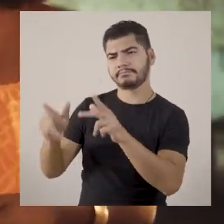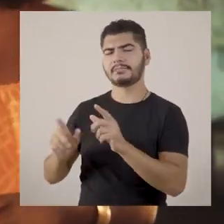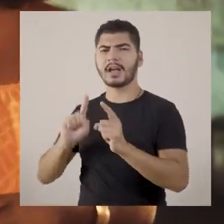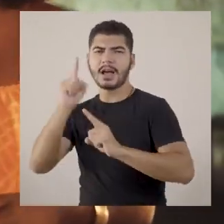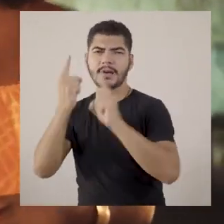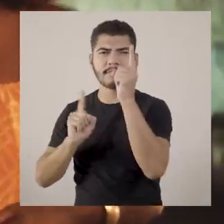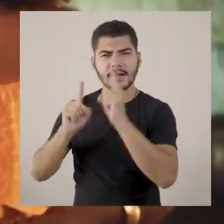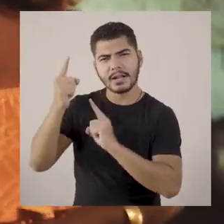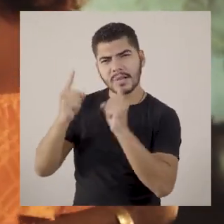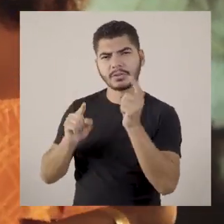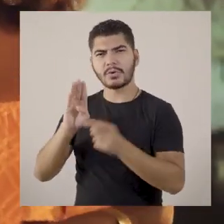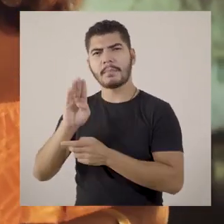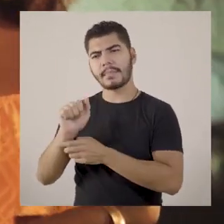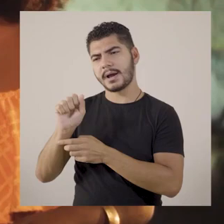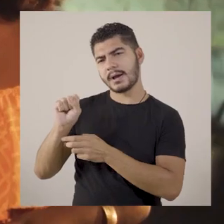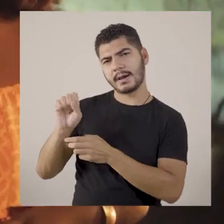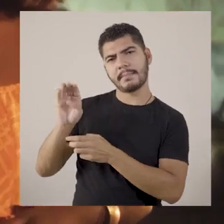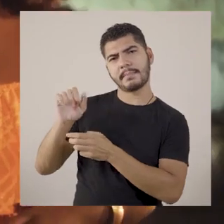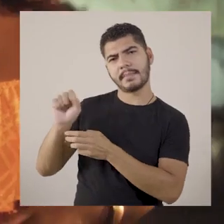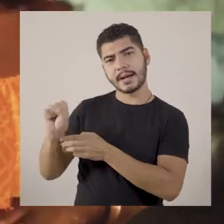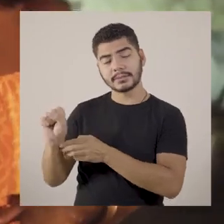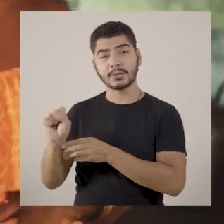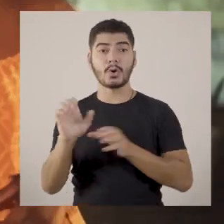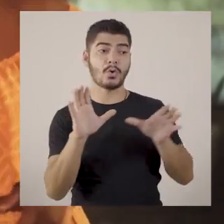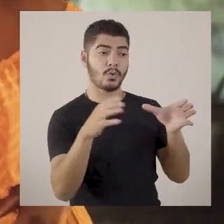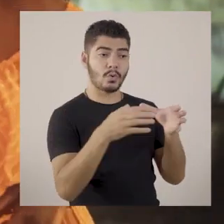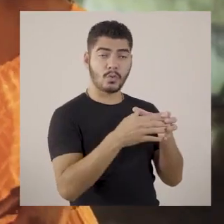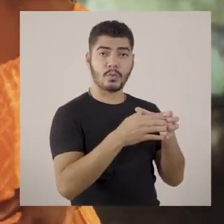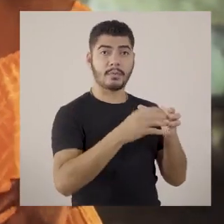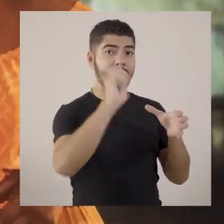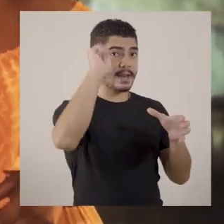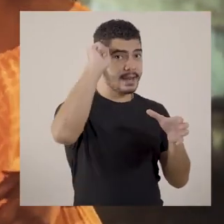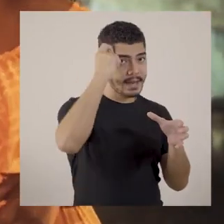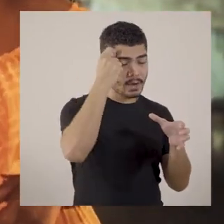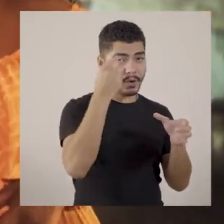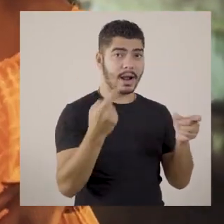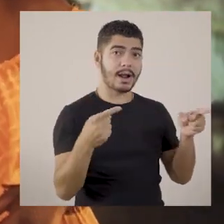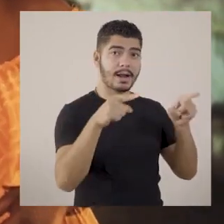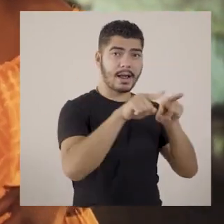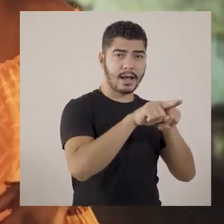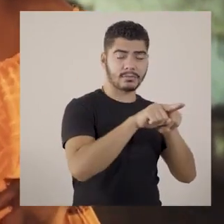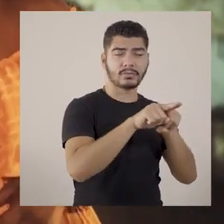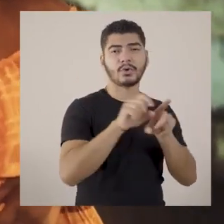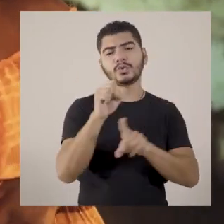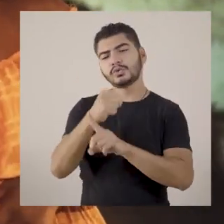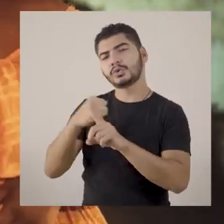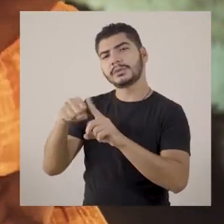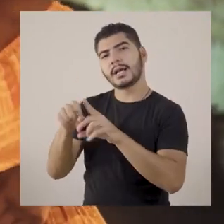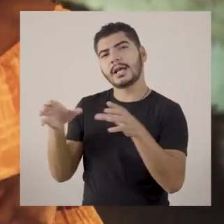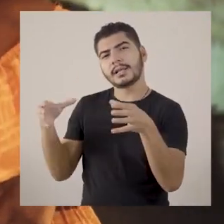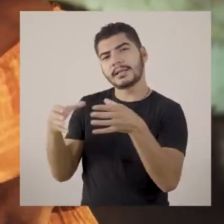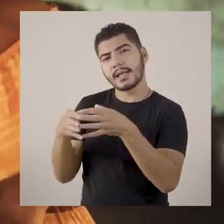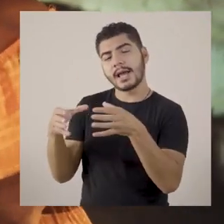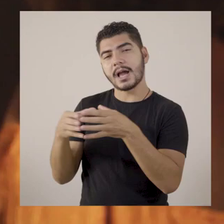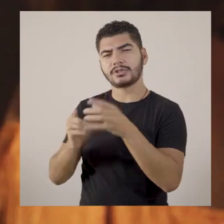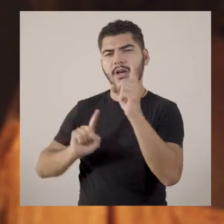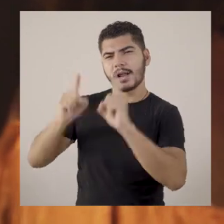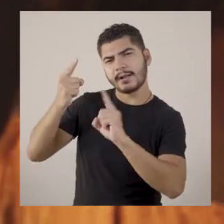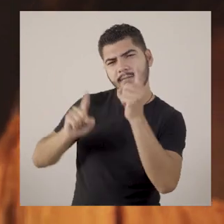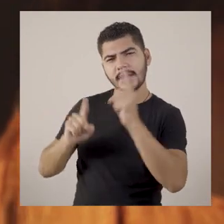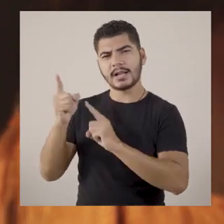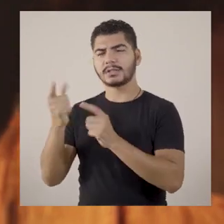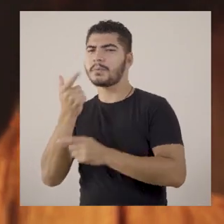tinha também o Centro, não, o Clube Negro dos Aliados e a Sociedade Carnavalesca Meninos e Meninas lá de